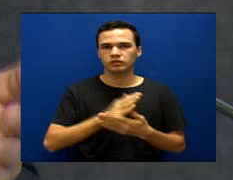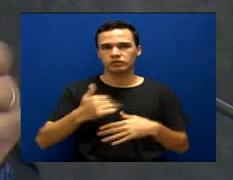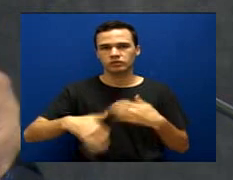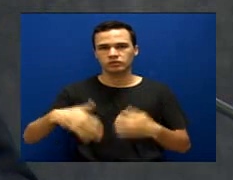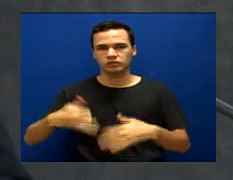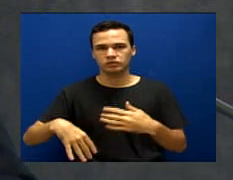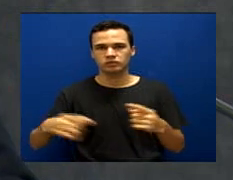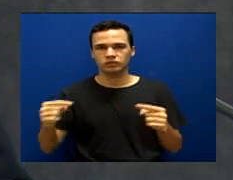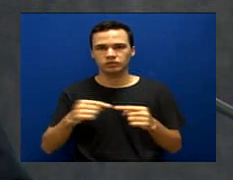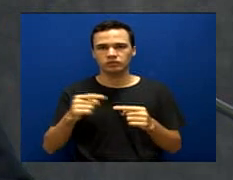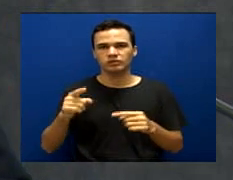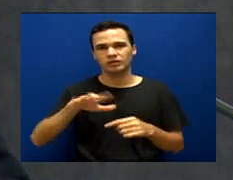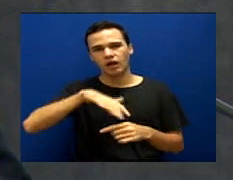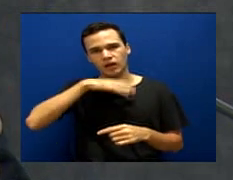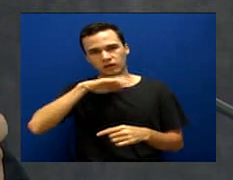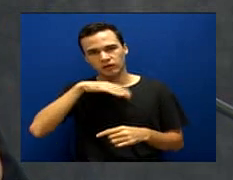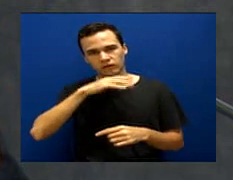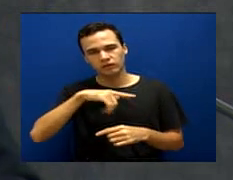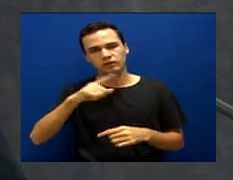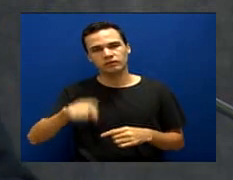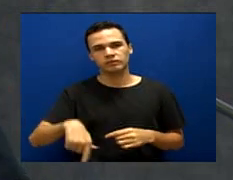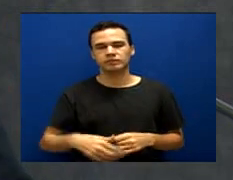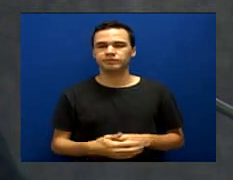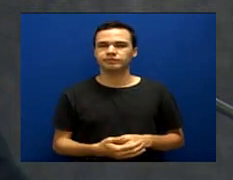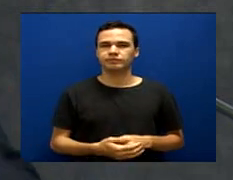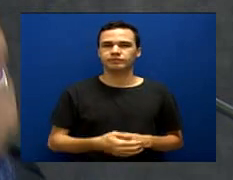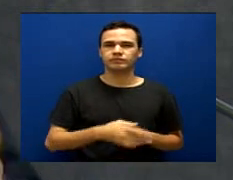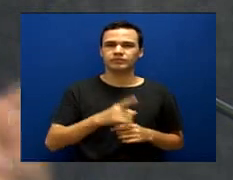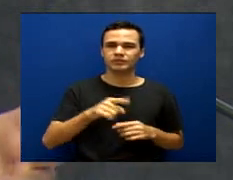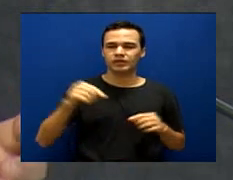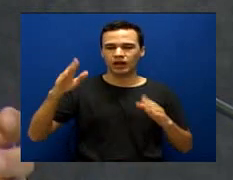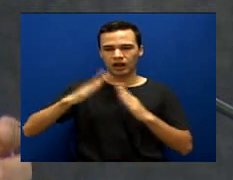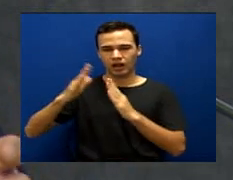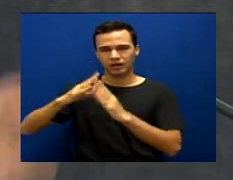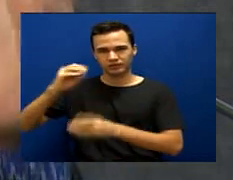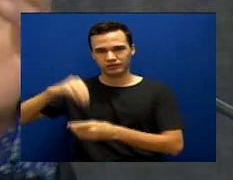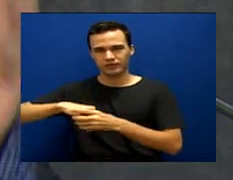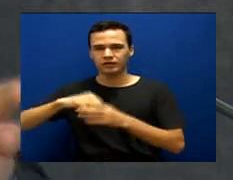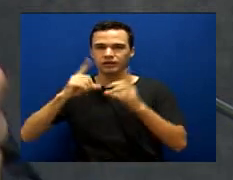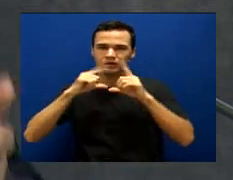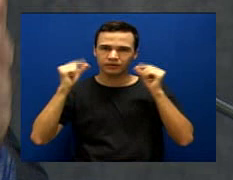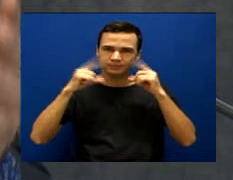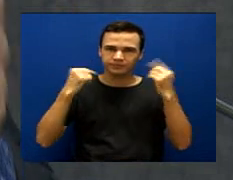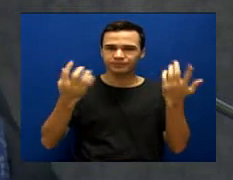questão dos animais, principalmente animais domésticos, cães e gatos,